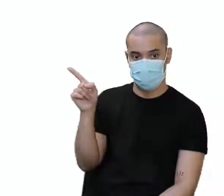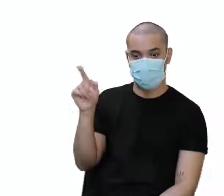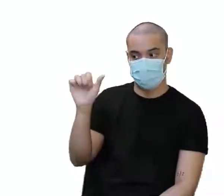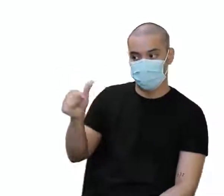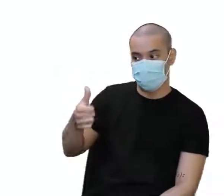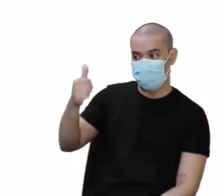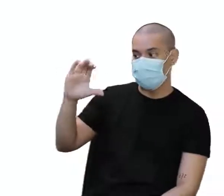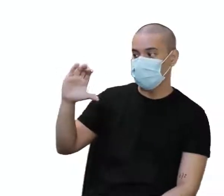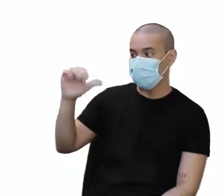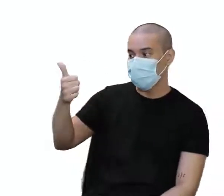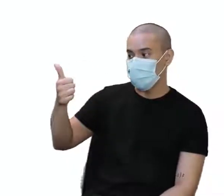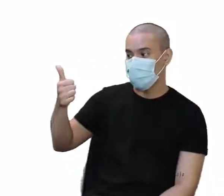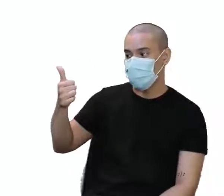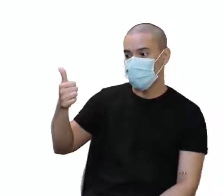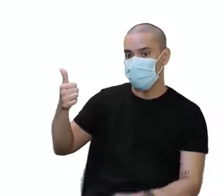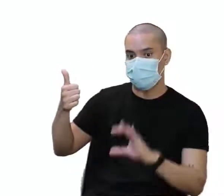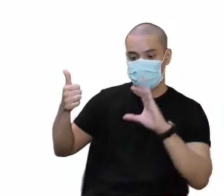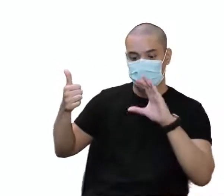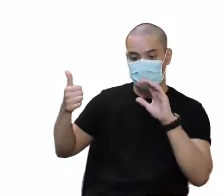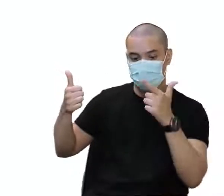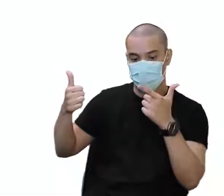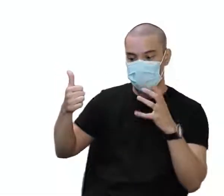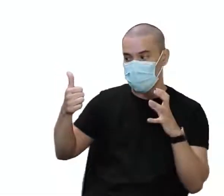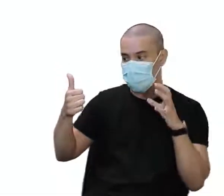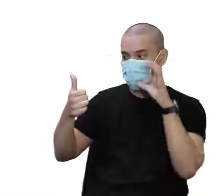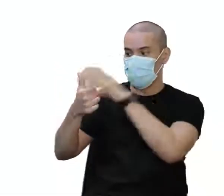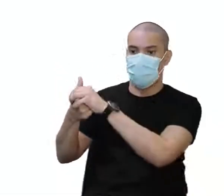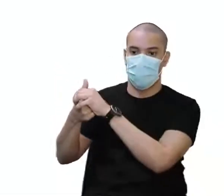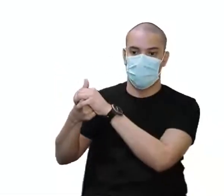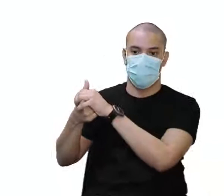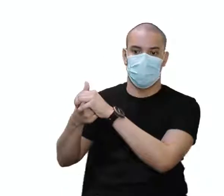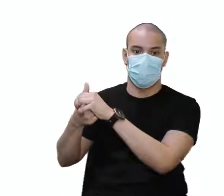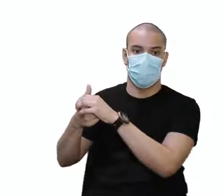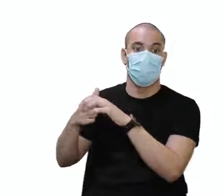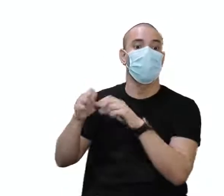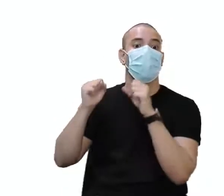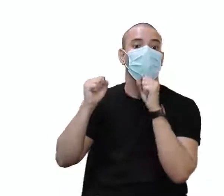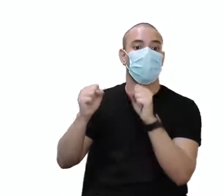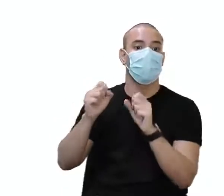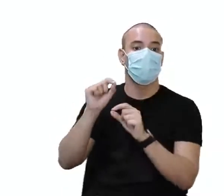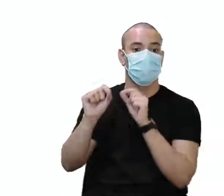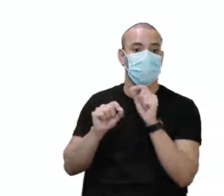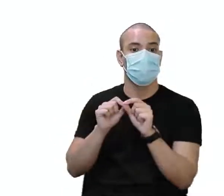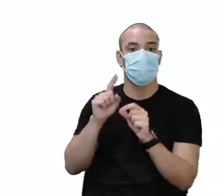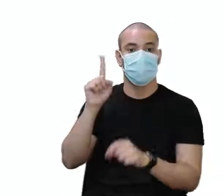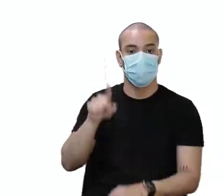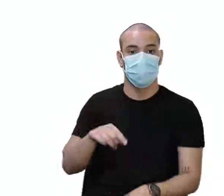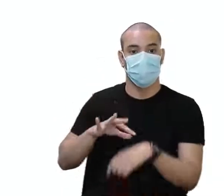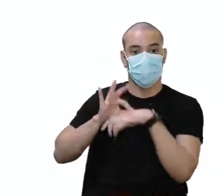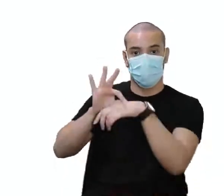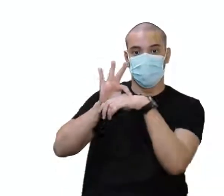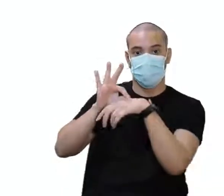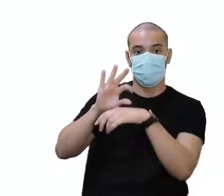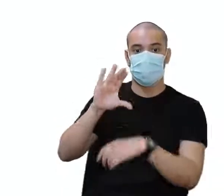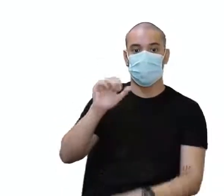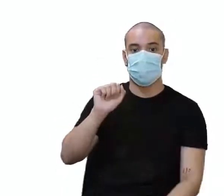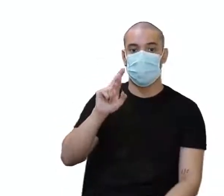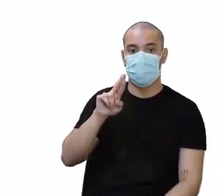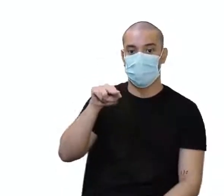consumidor primário, que é herbívoro, tá? Então, ele pode ser, aliás, ele é um animal